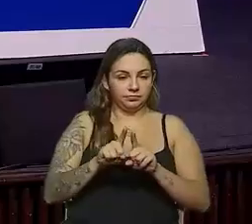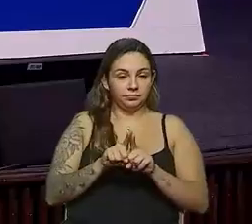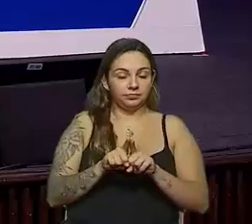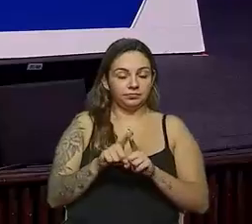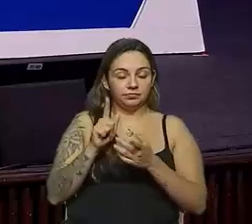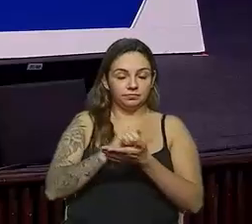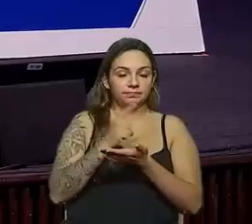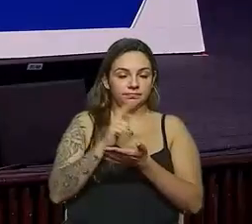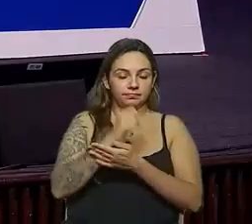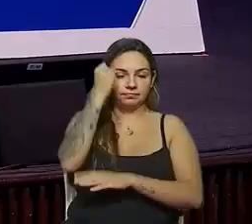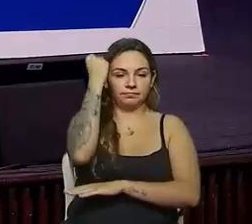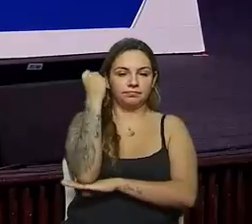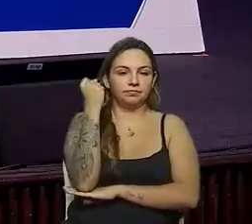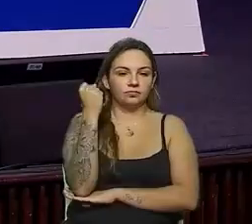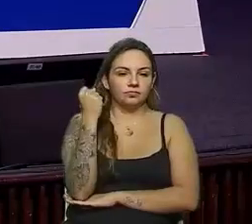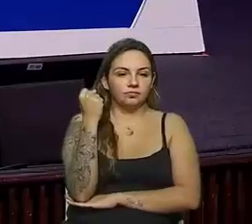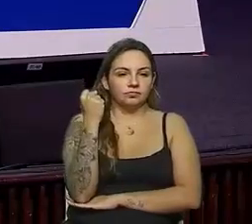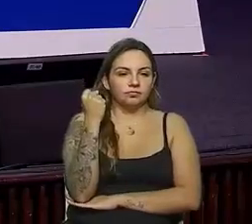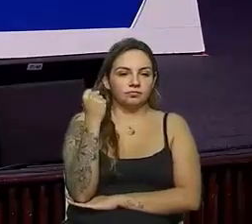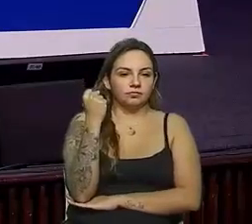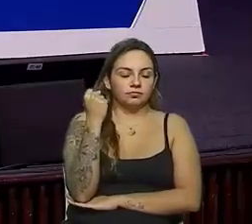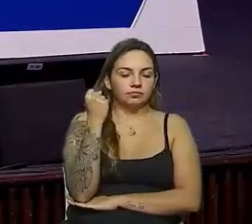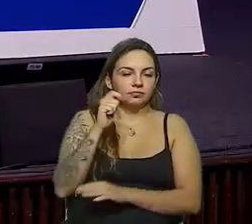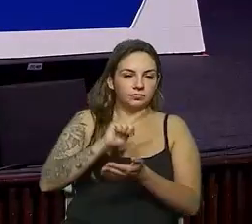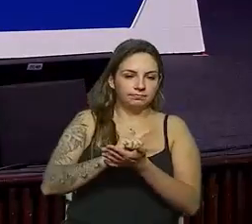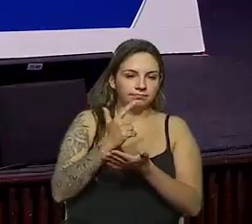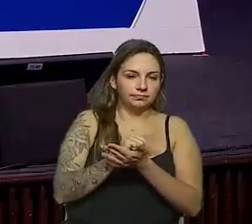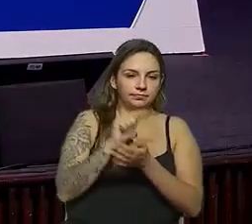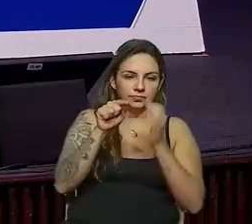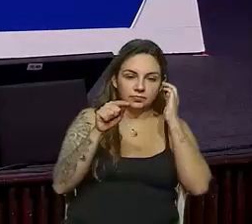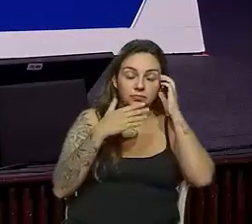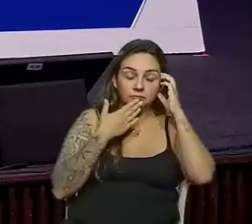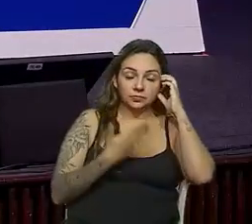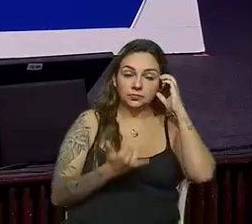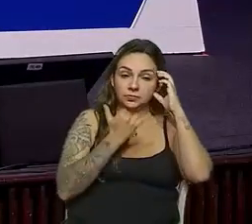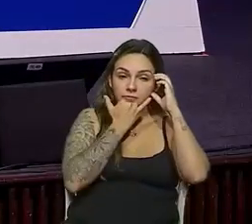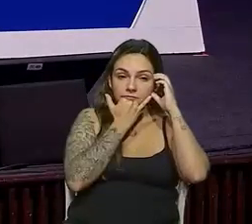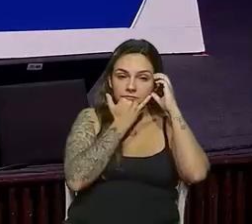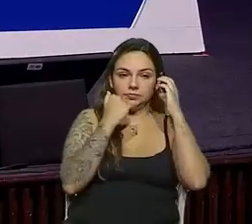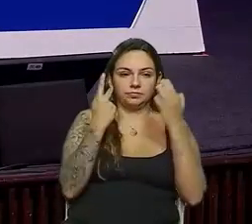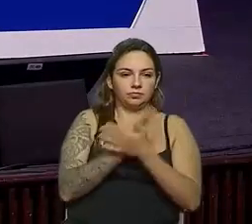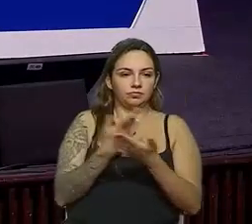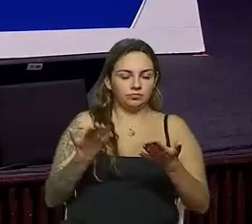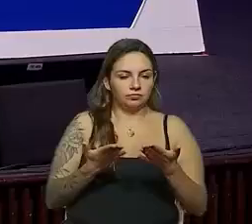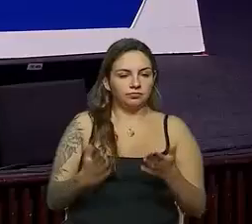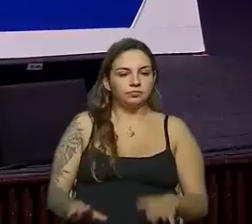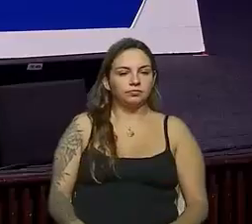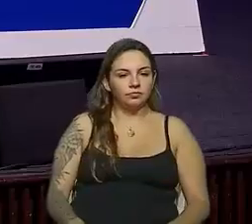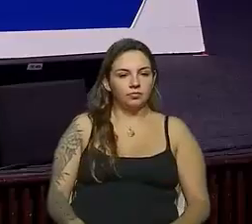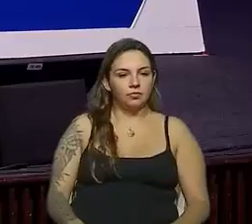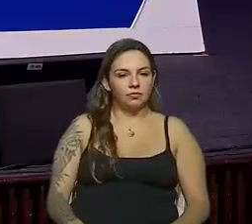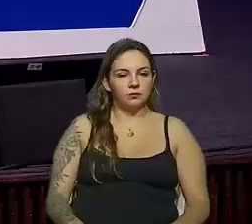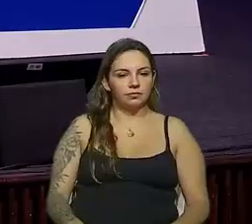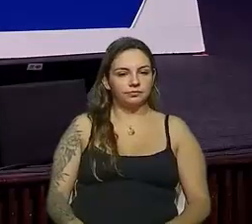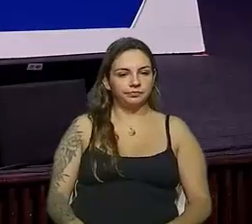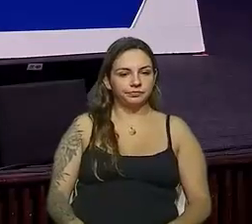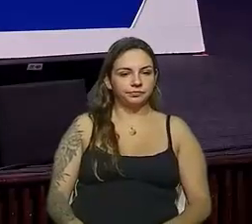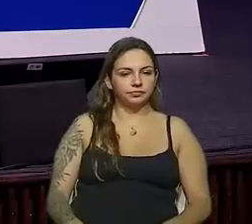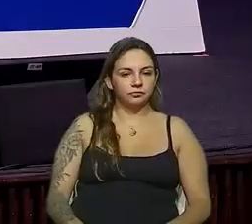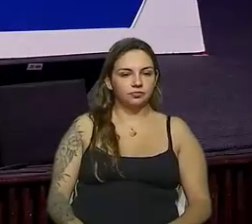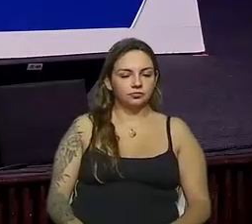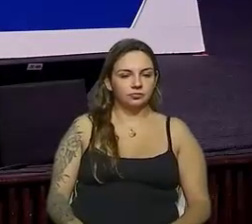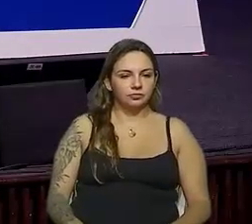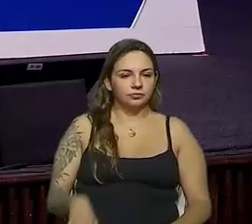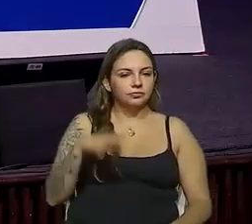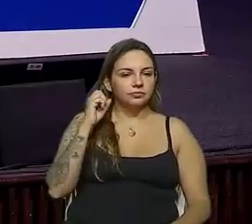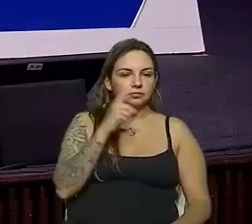teve também um papel de resistência, um papel para que esse pedido de perdão acontecesse agora. Pelo menos é o que eu acredito.